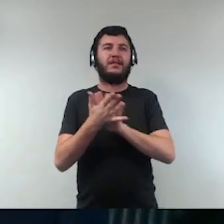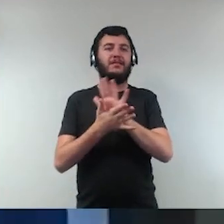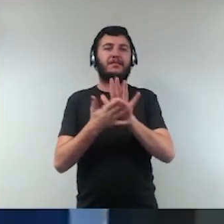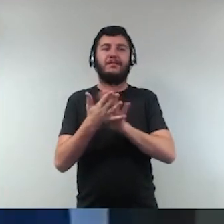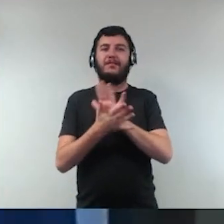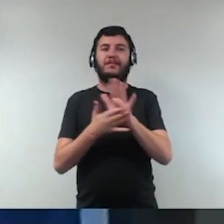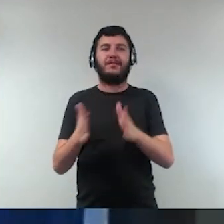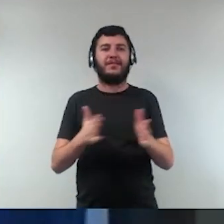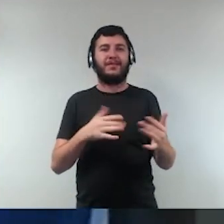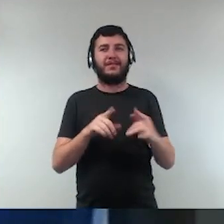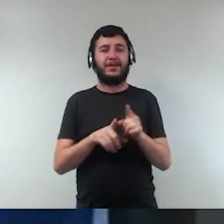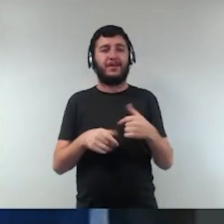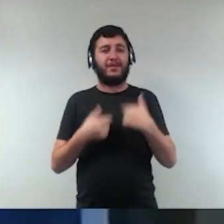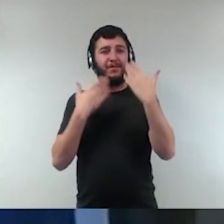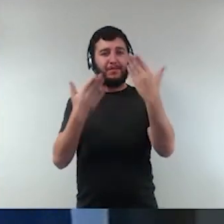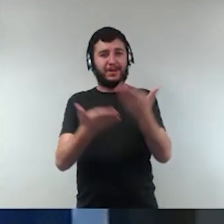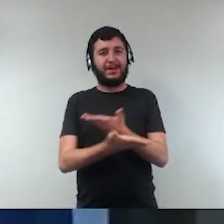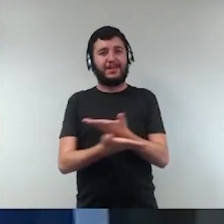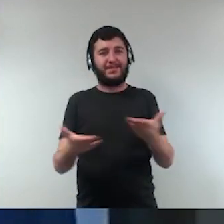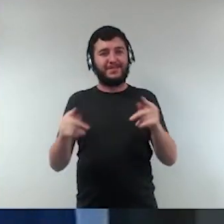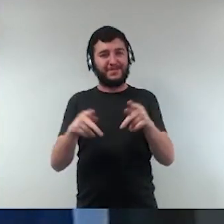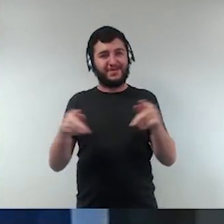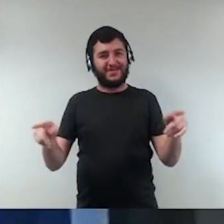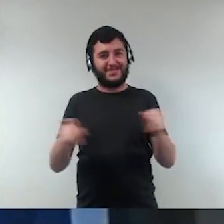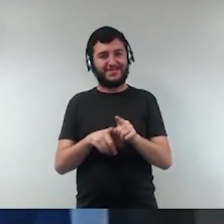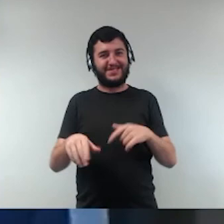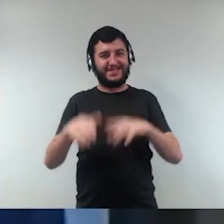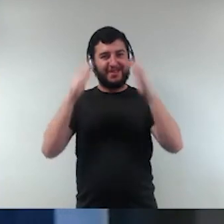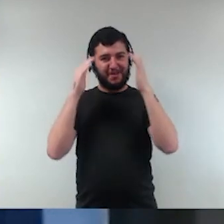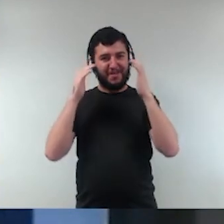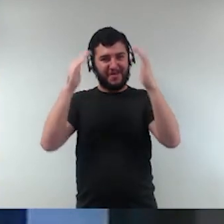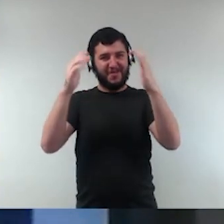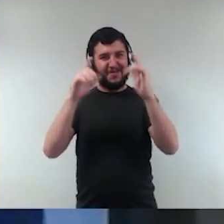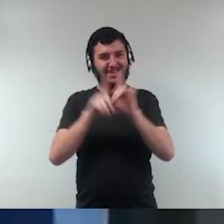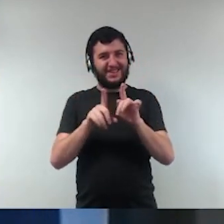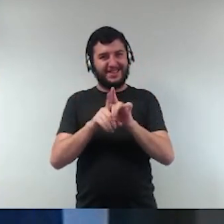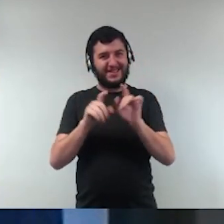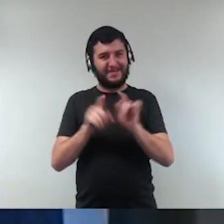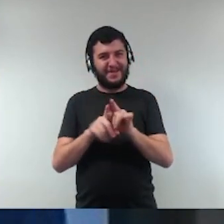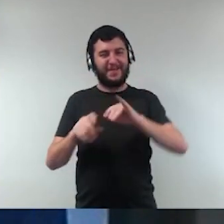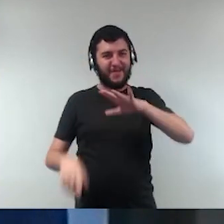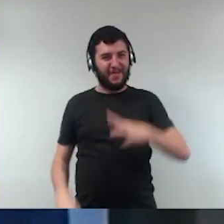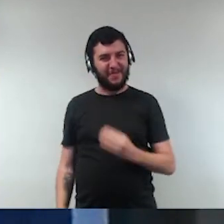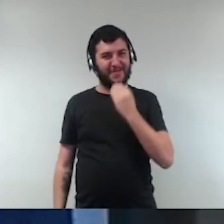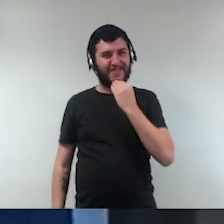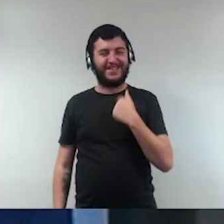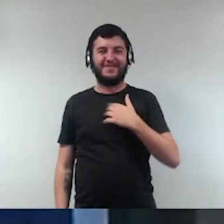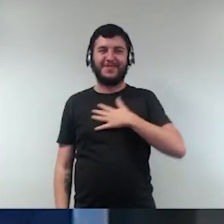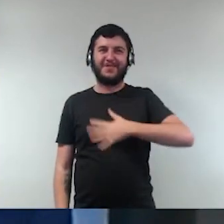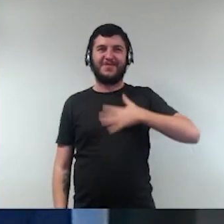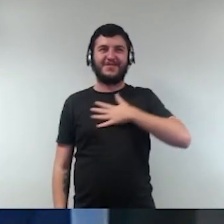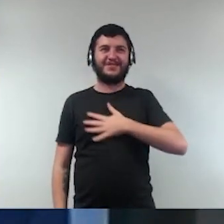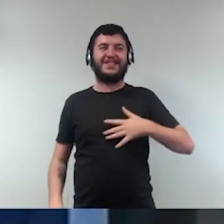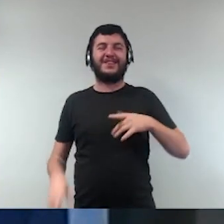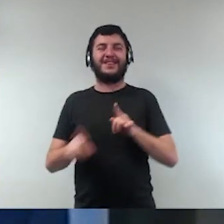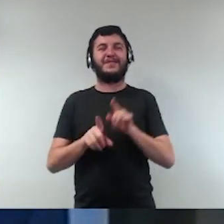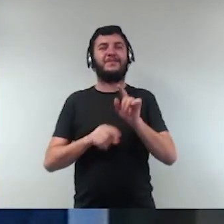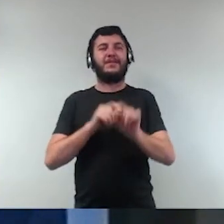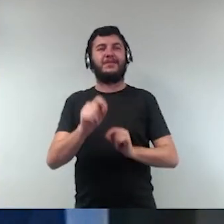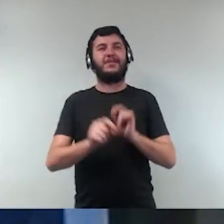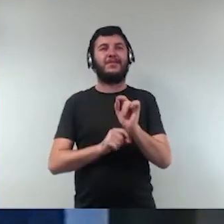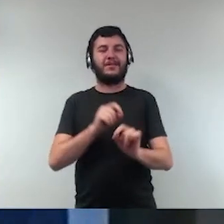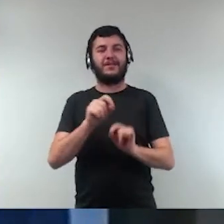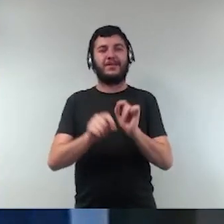Muito obrigado a todos os professores. Foi uma grande honra, uma grande oportunidade. Gostaria também de ecoando